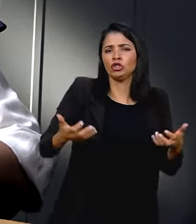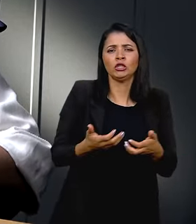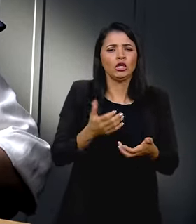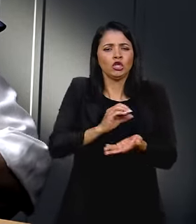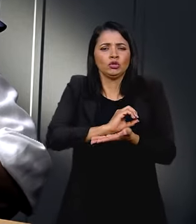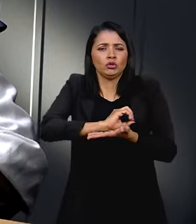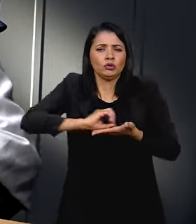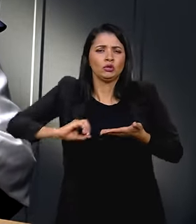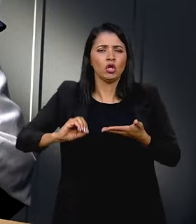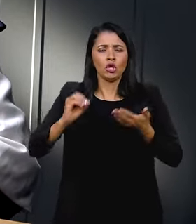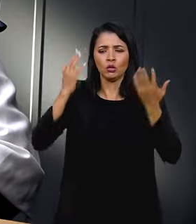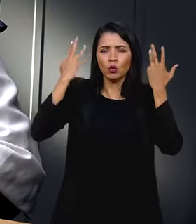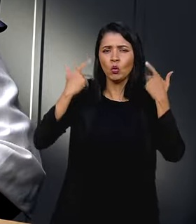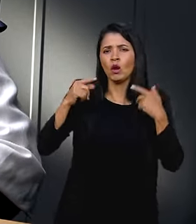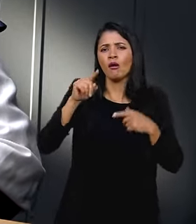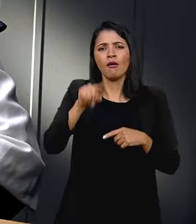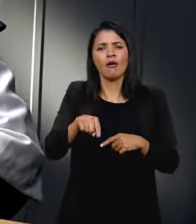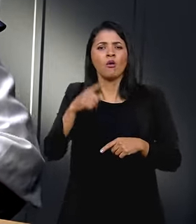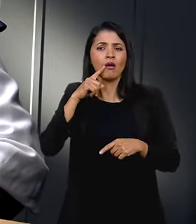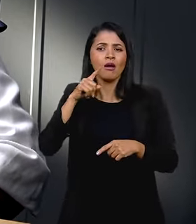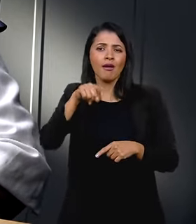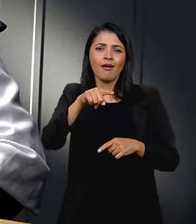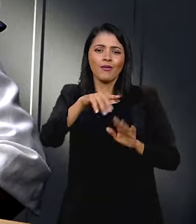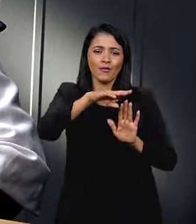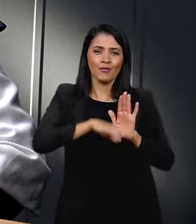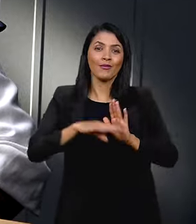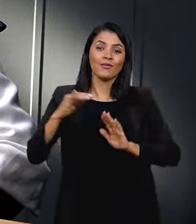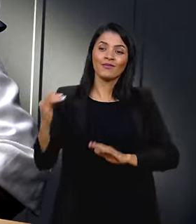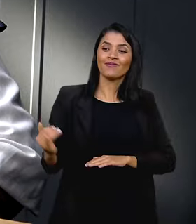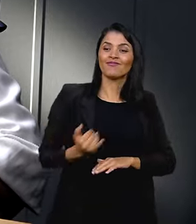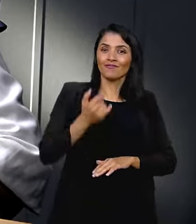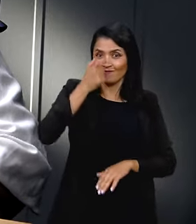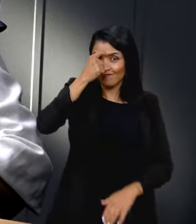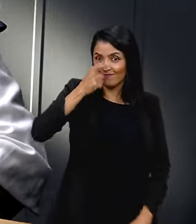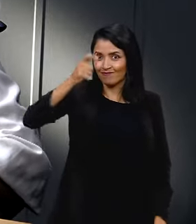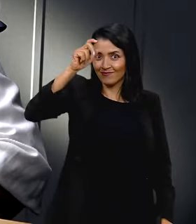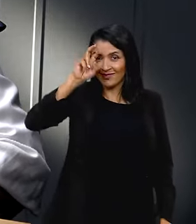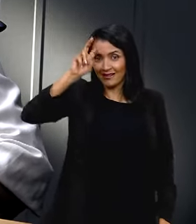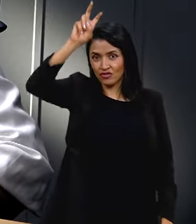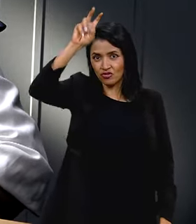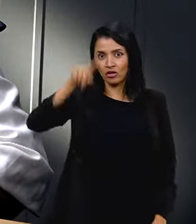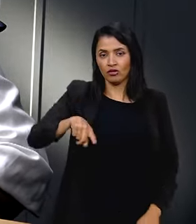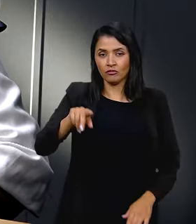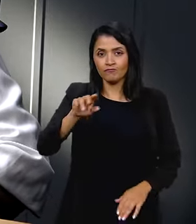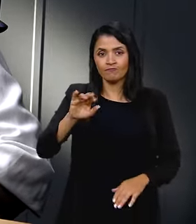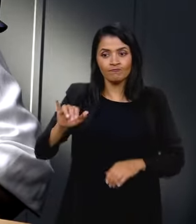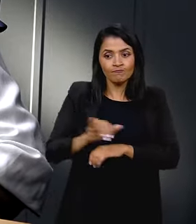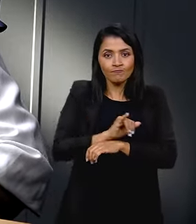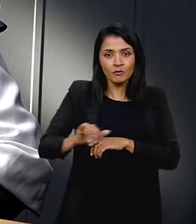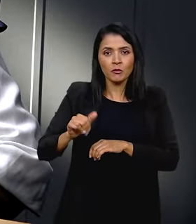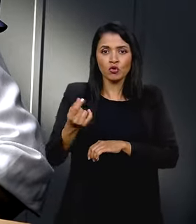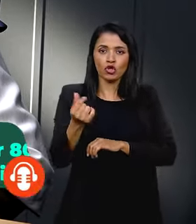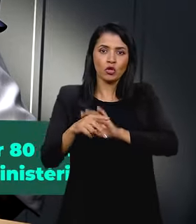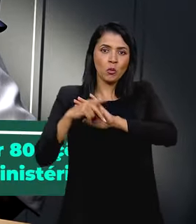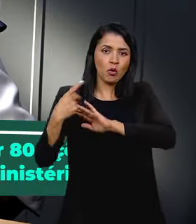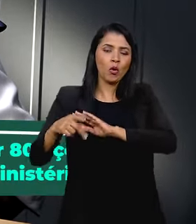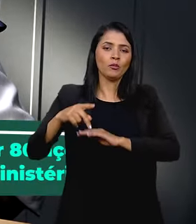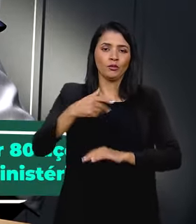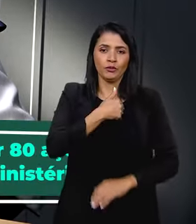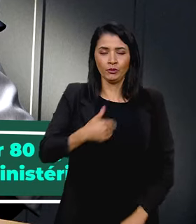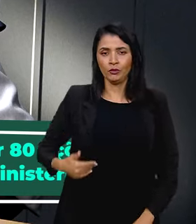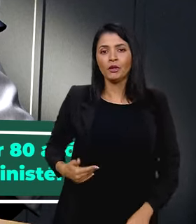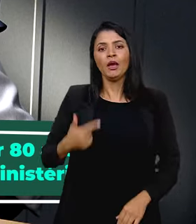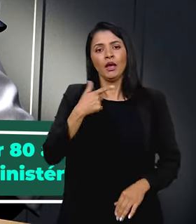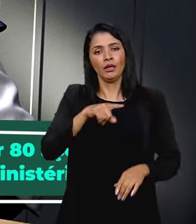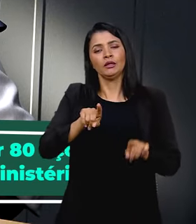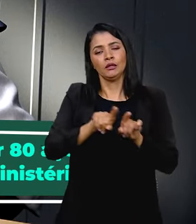em Natura enfim é um programa muito inteligente né e ele otimiza o recurso público e o programa nacional